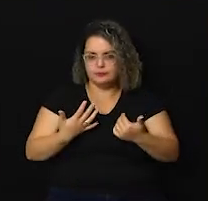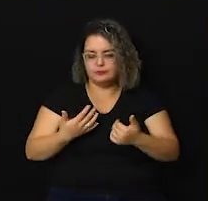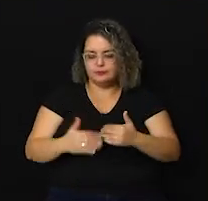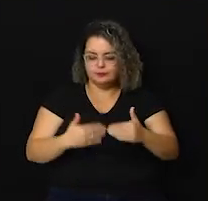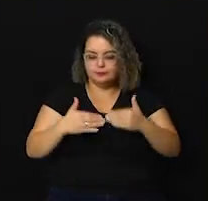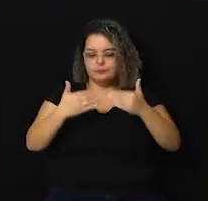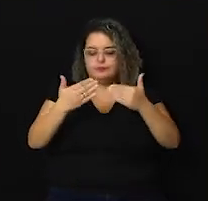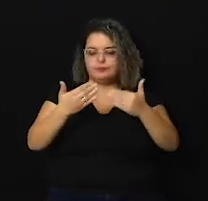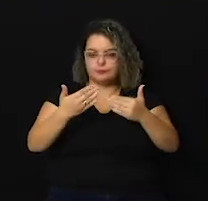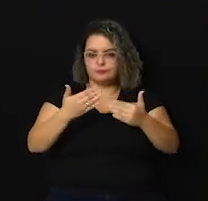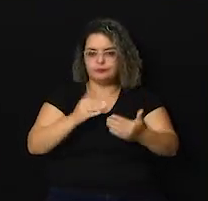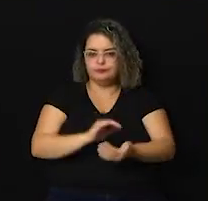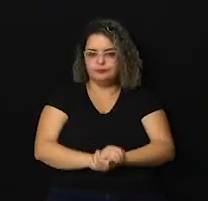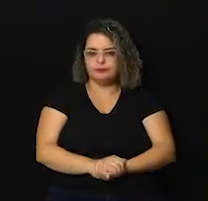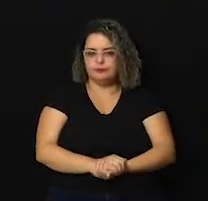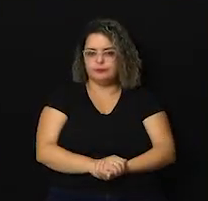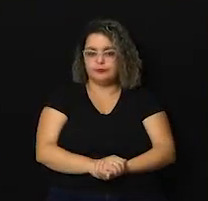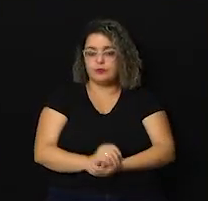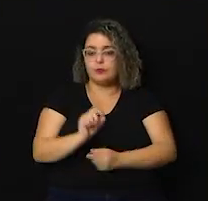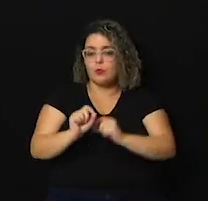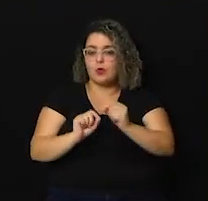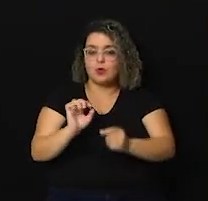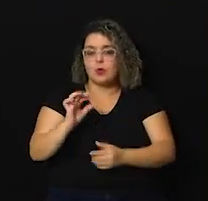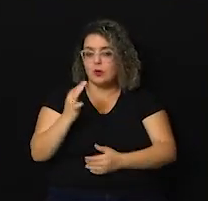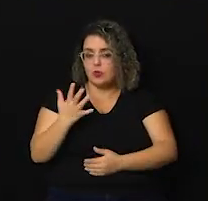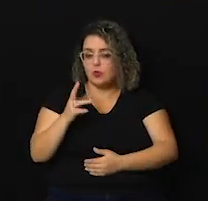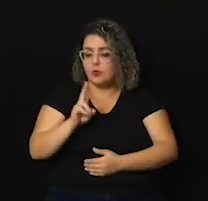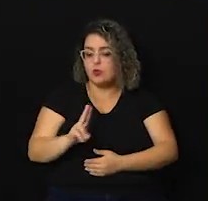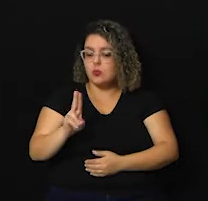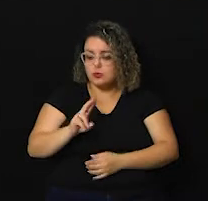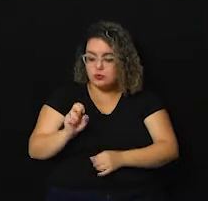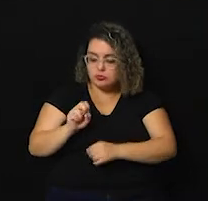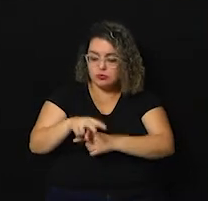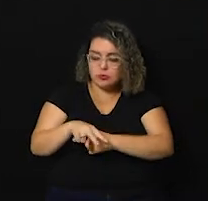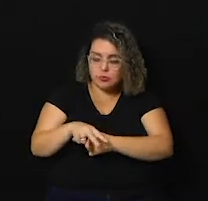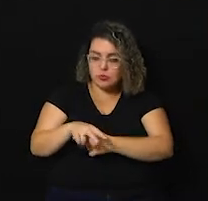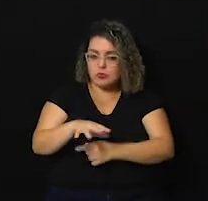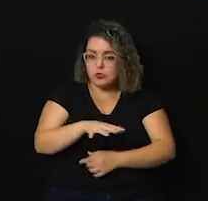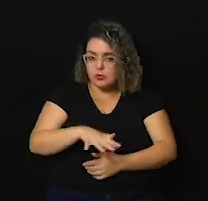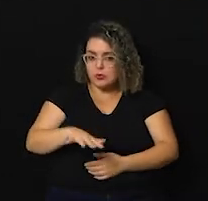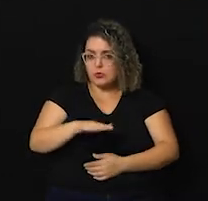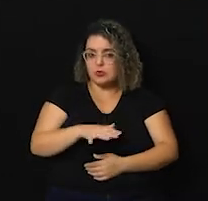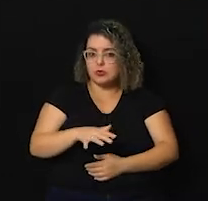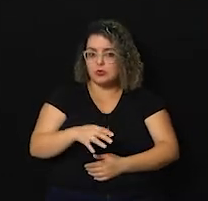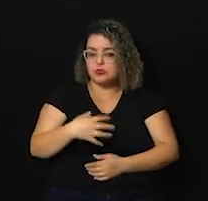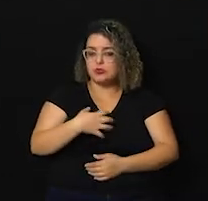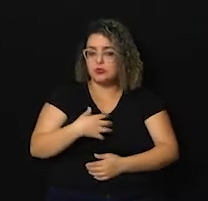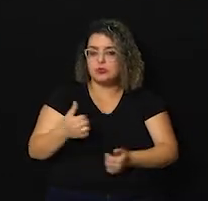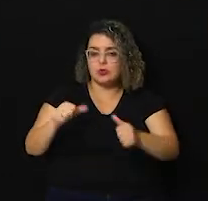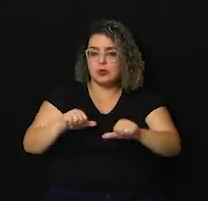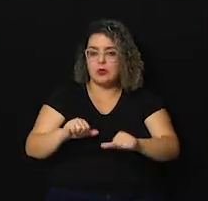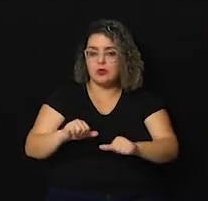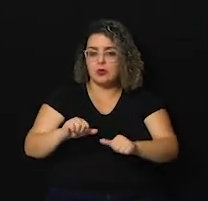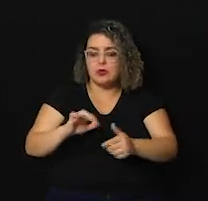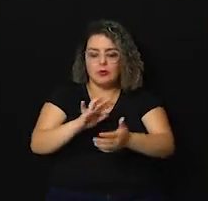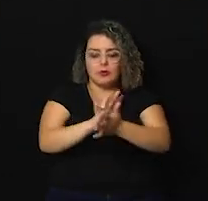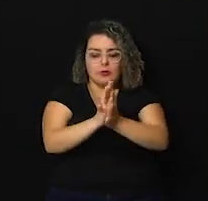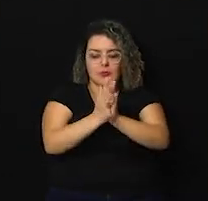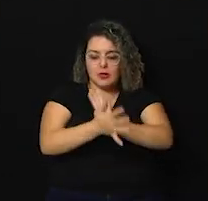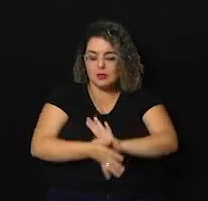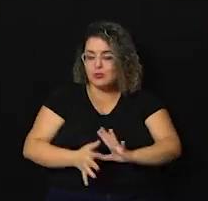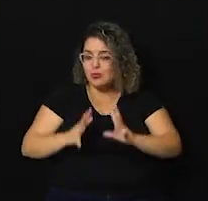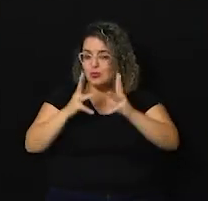consumidas regularmente. Então, o que acontece é que, se você usa o agrotóxico indevidamente, você mata todas as